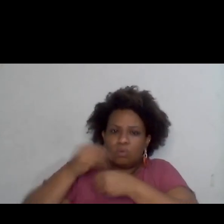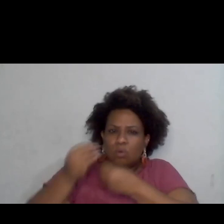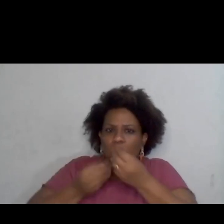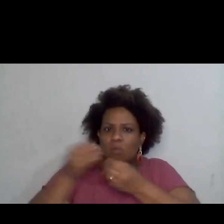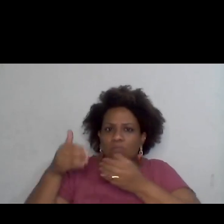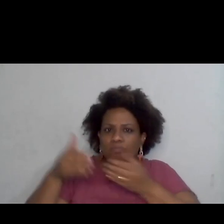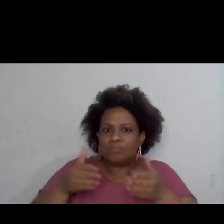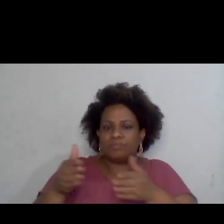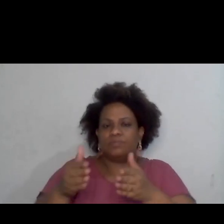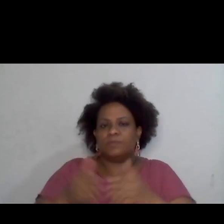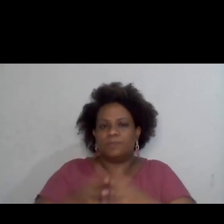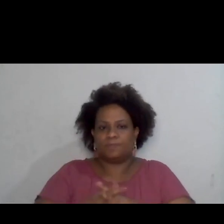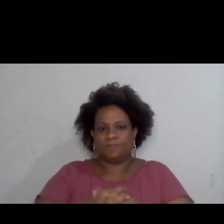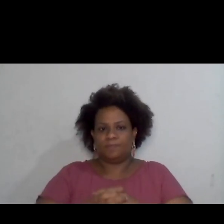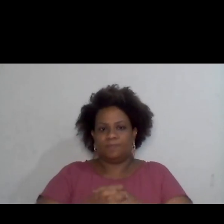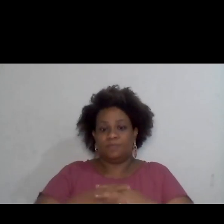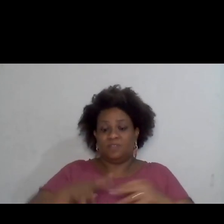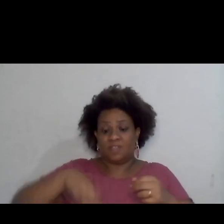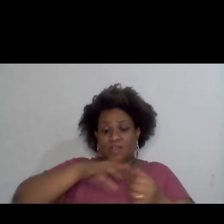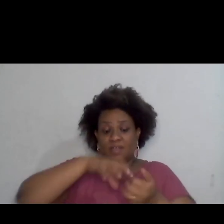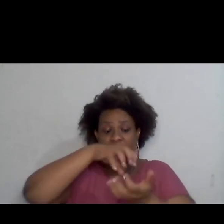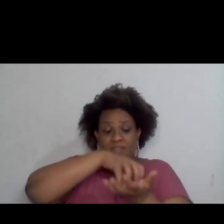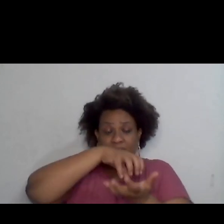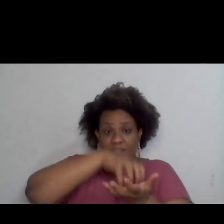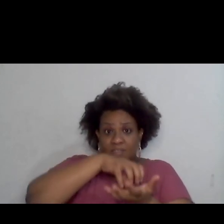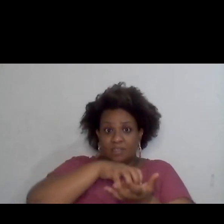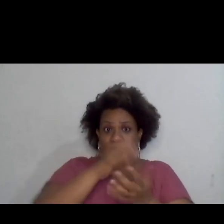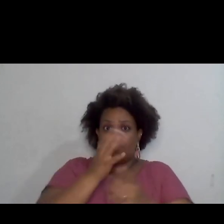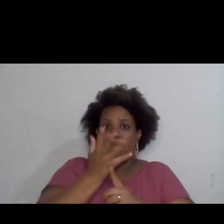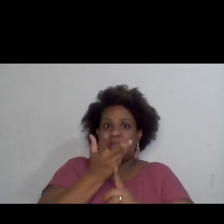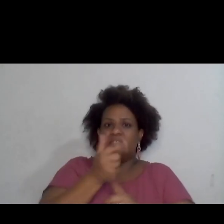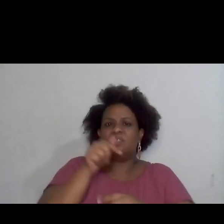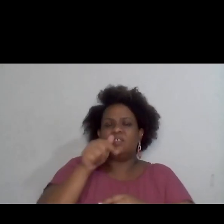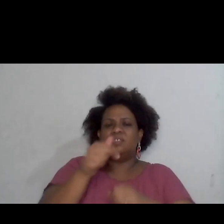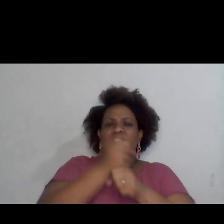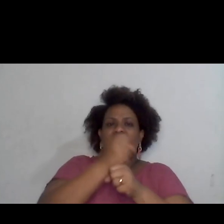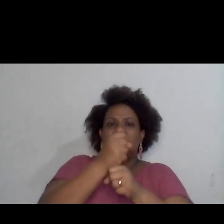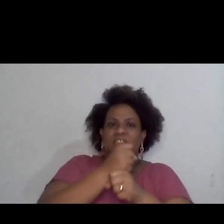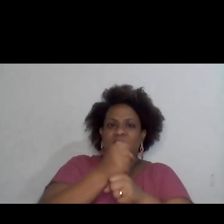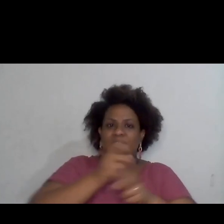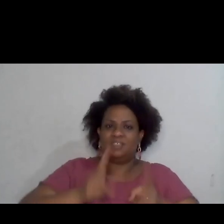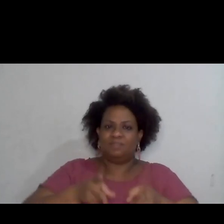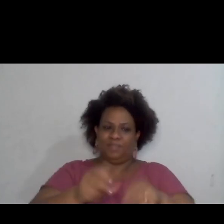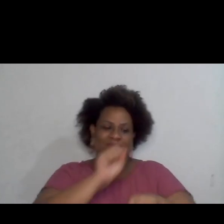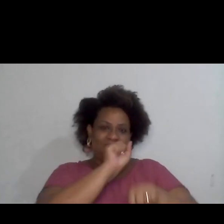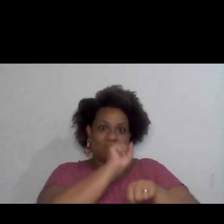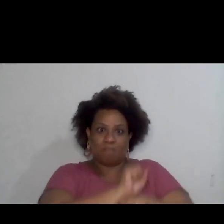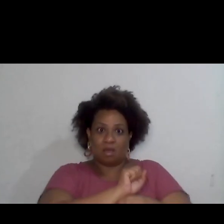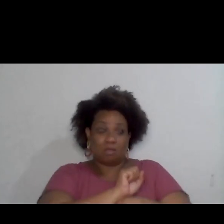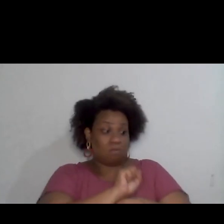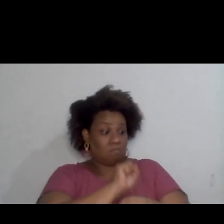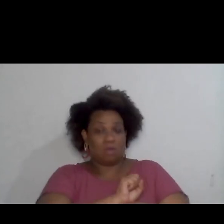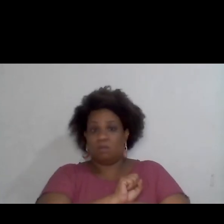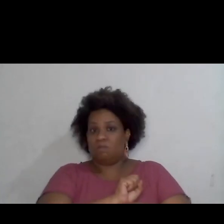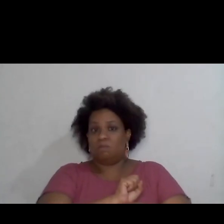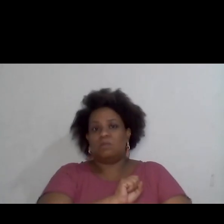setorial das artes que foi feito e está há 7 anos parado, não está totalmente parado. Ele está na